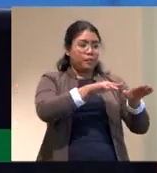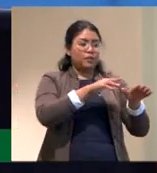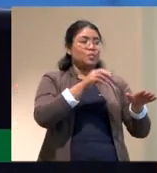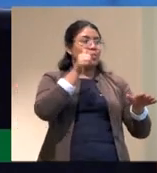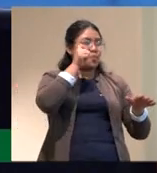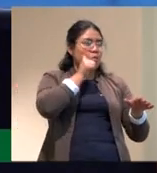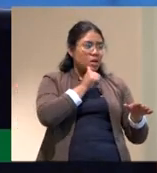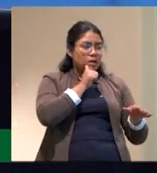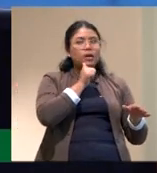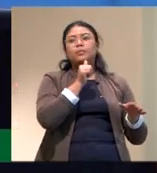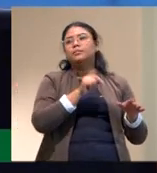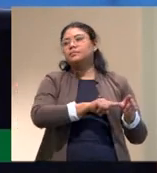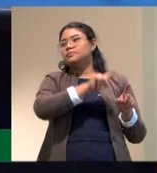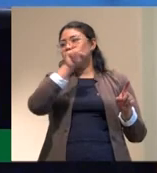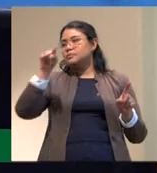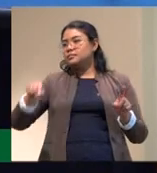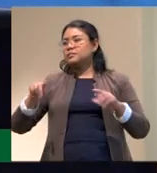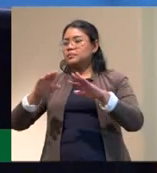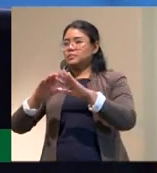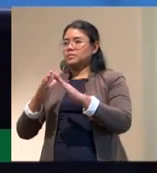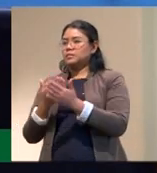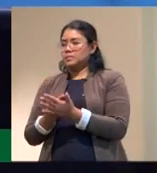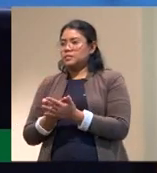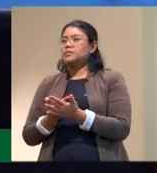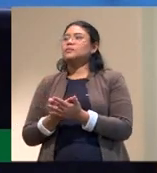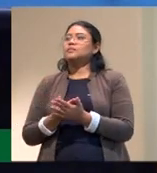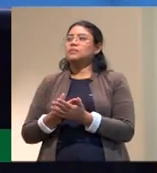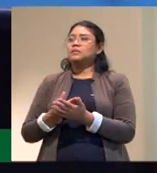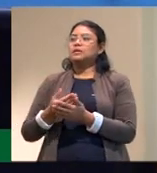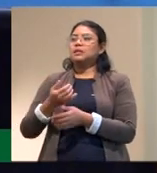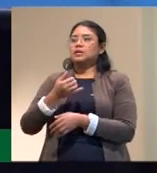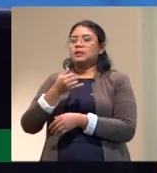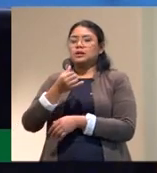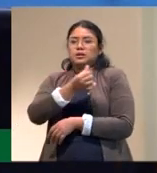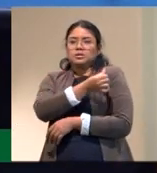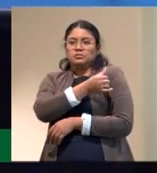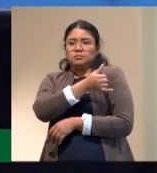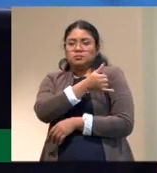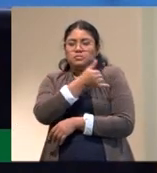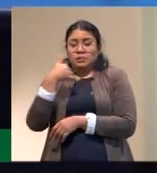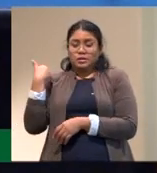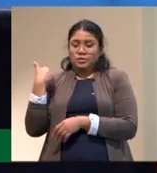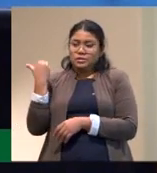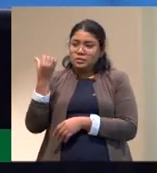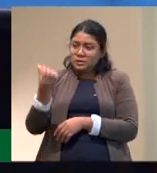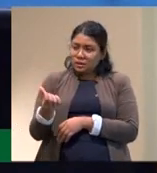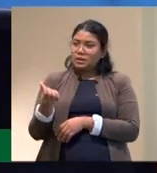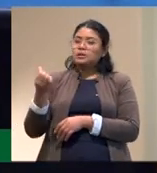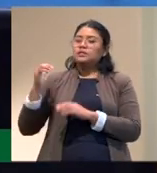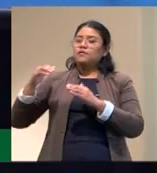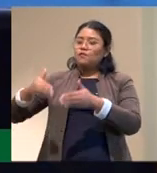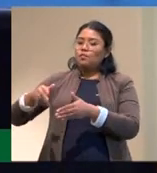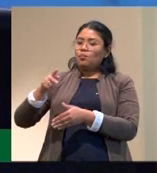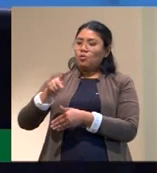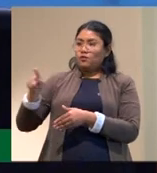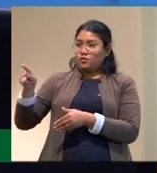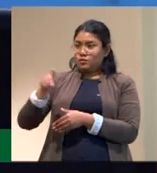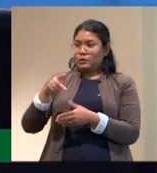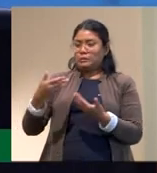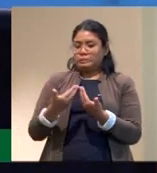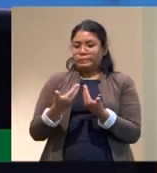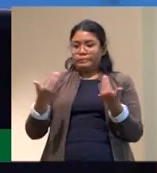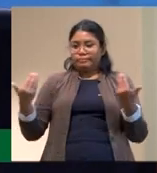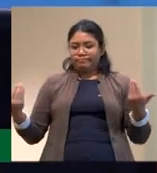lado da pré-escola, 4 a 6 anos, por parte dos próprios movimentos de educadores, né? Então,